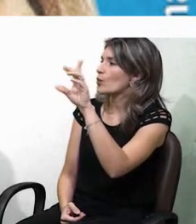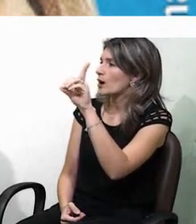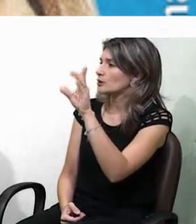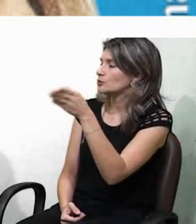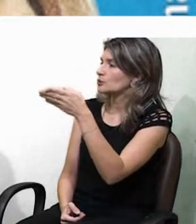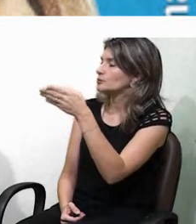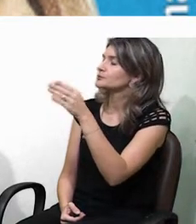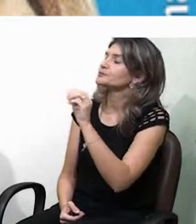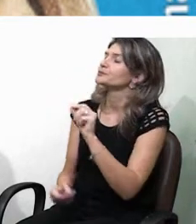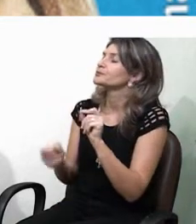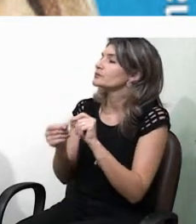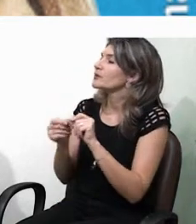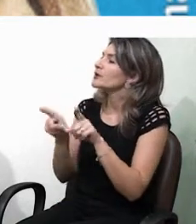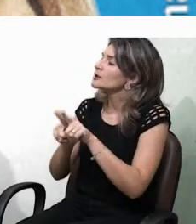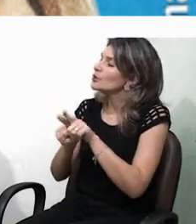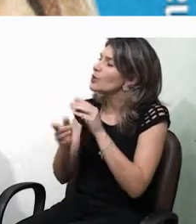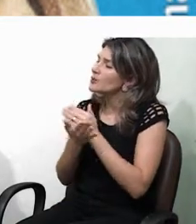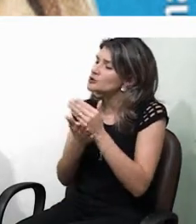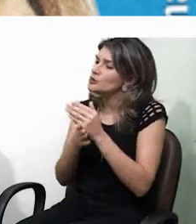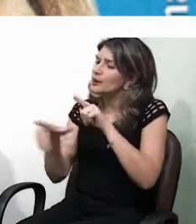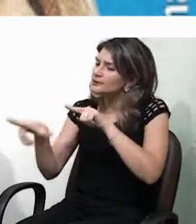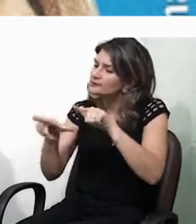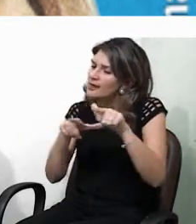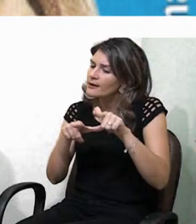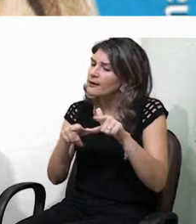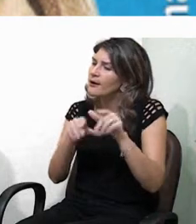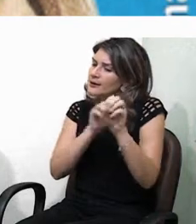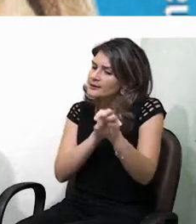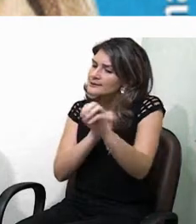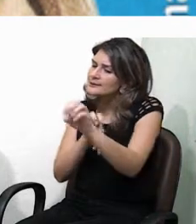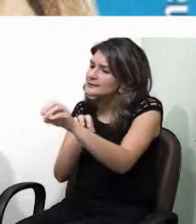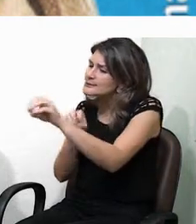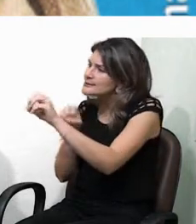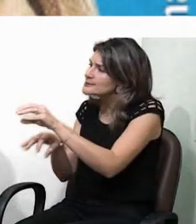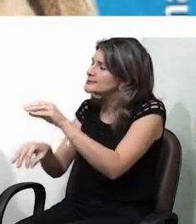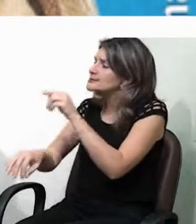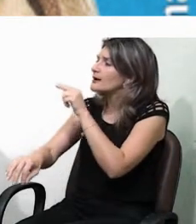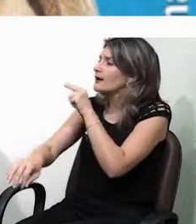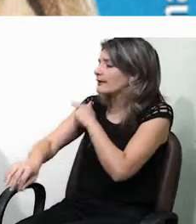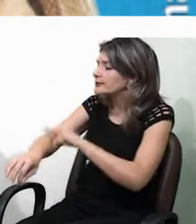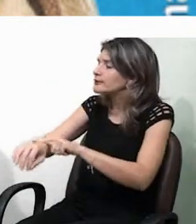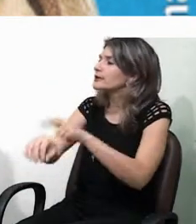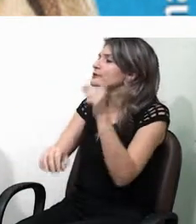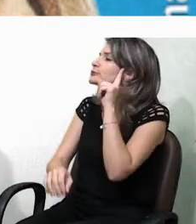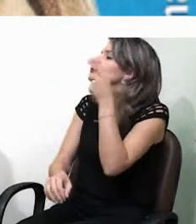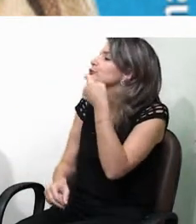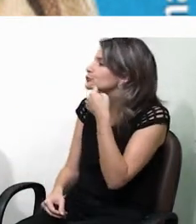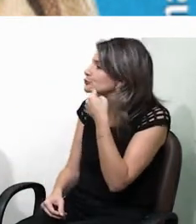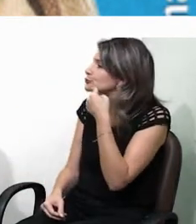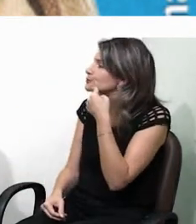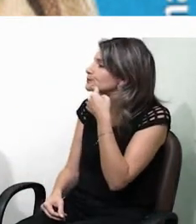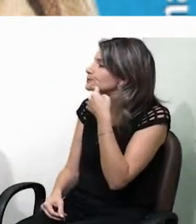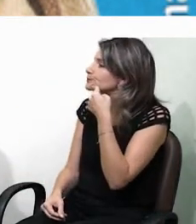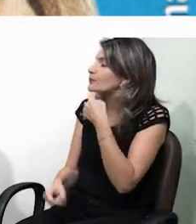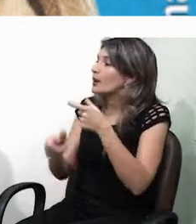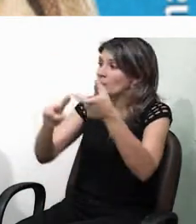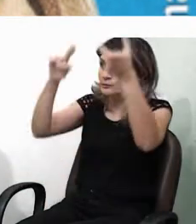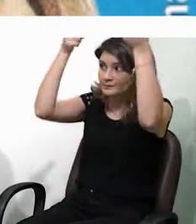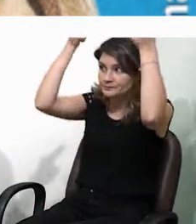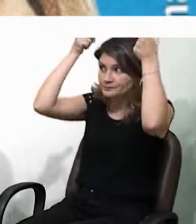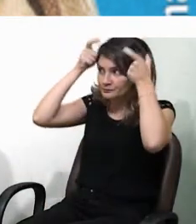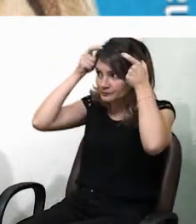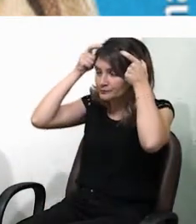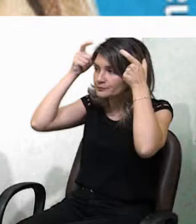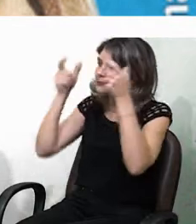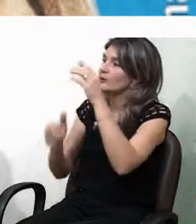ele começou a trabalhar a educação de surdo, e Dom Pedro II, aqui no Brasil, chamou para que ele abrisse aqui um instituto,